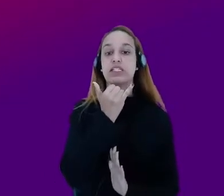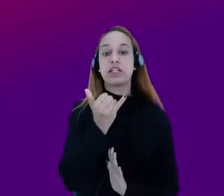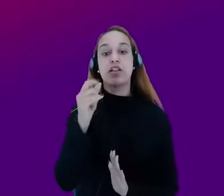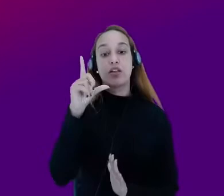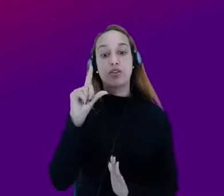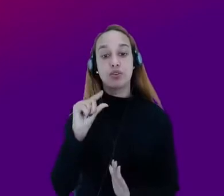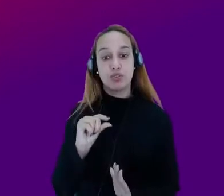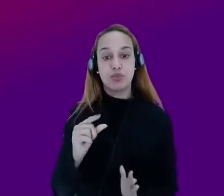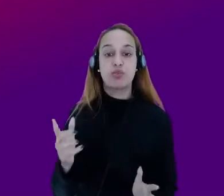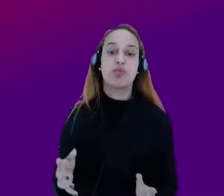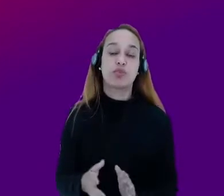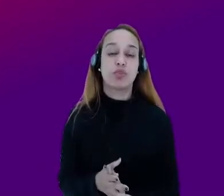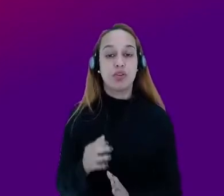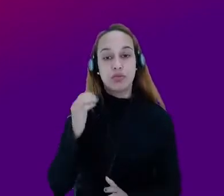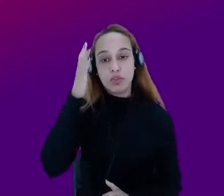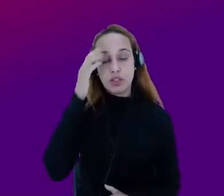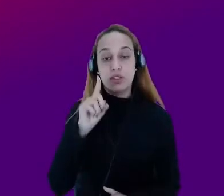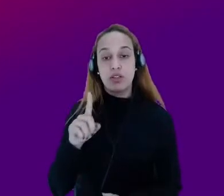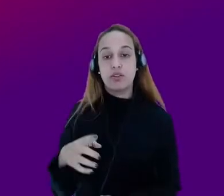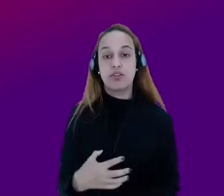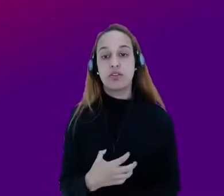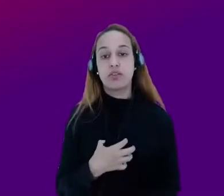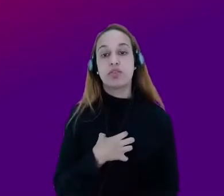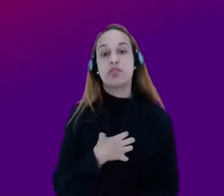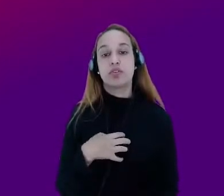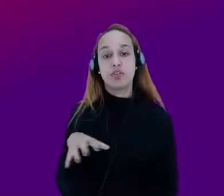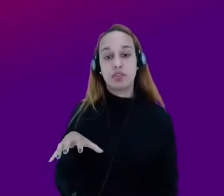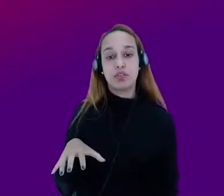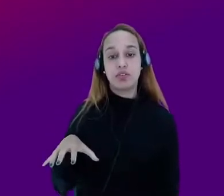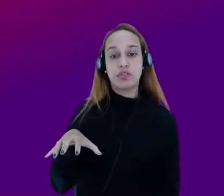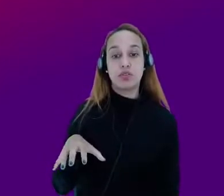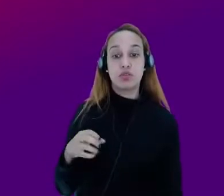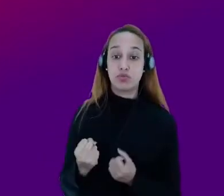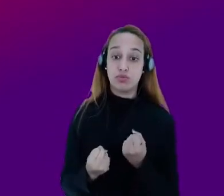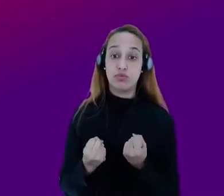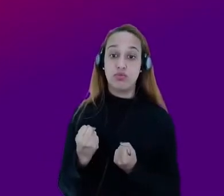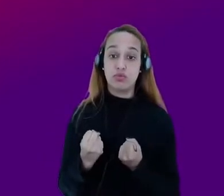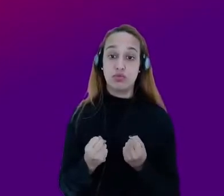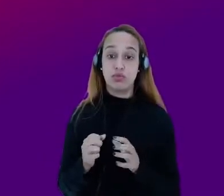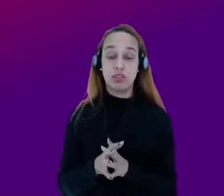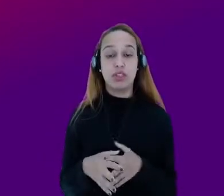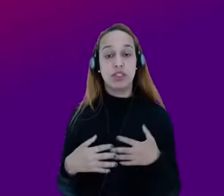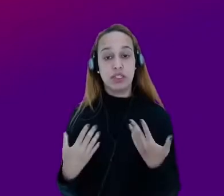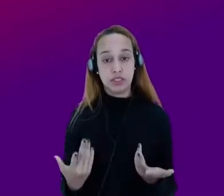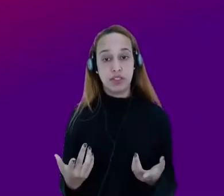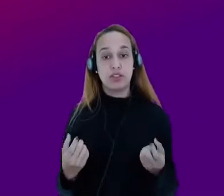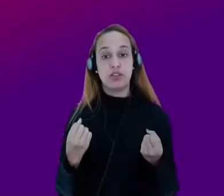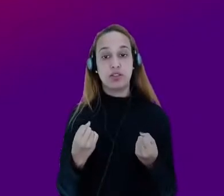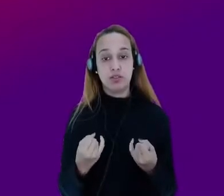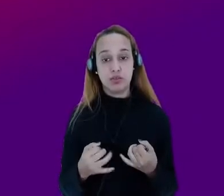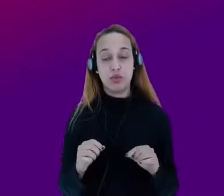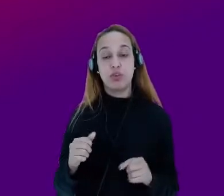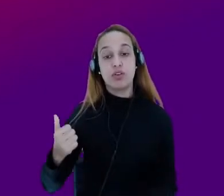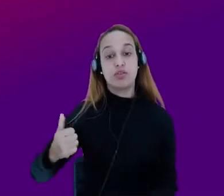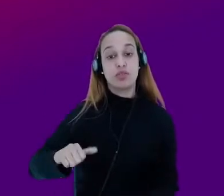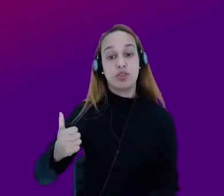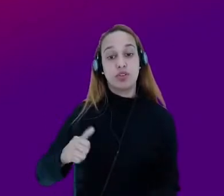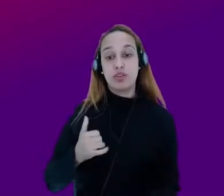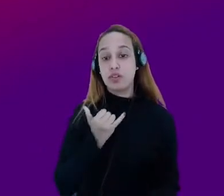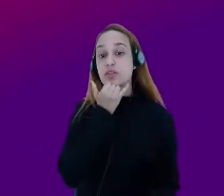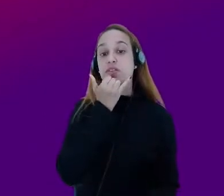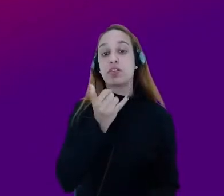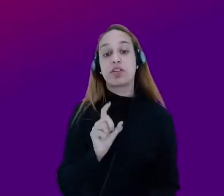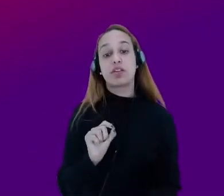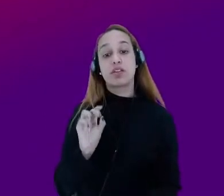isso, imagina o impacto disso para o setor automotivo. E a gente também fala um pouco sobre avaliação de sinistro. Isso já é uma